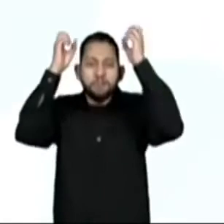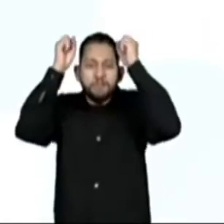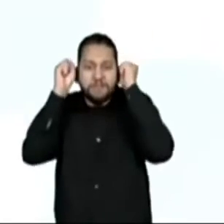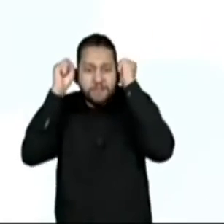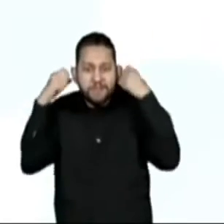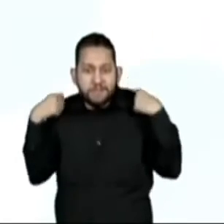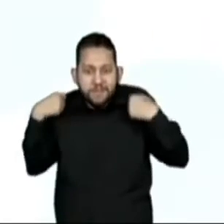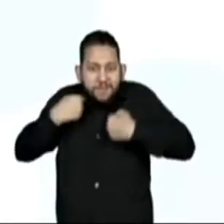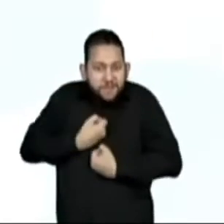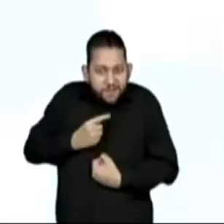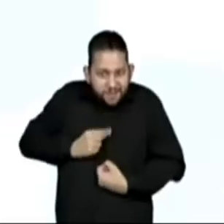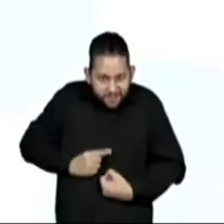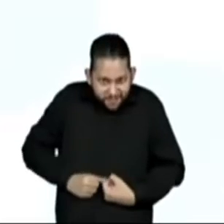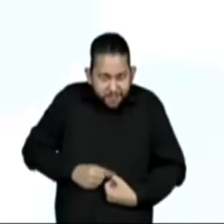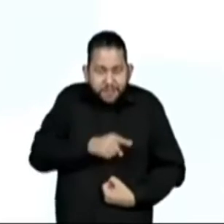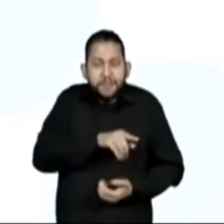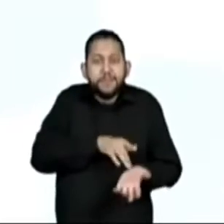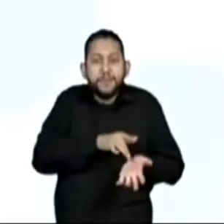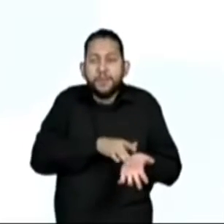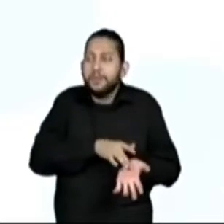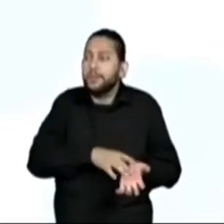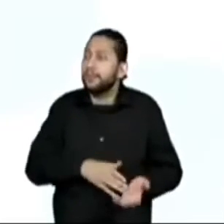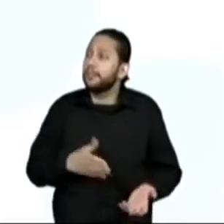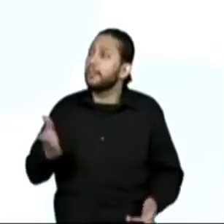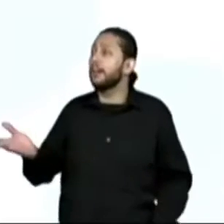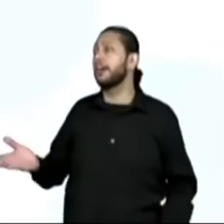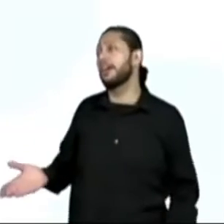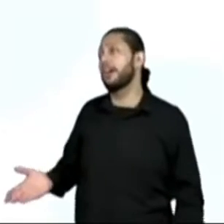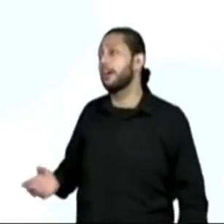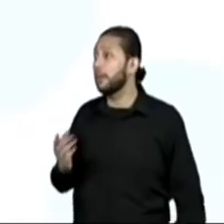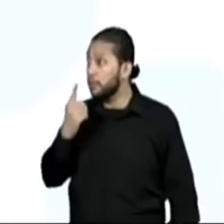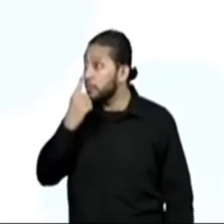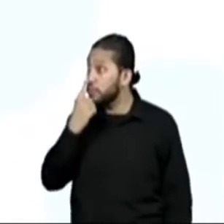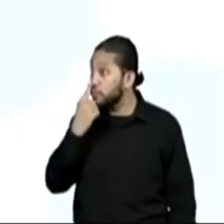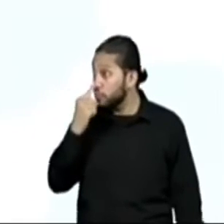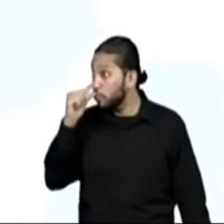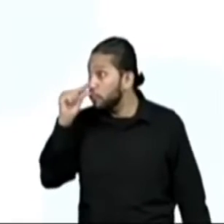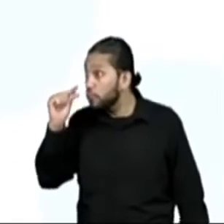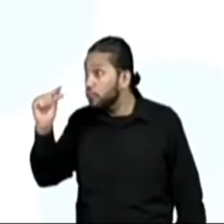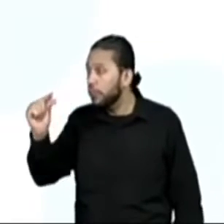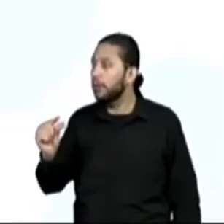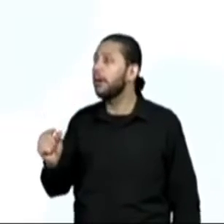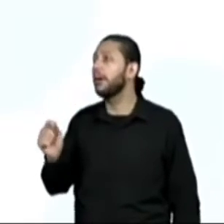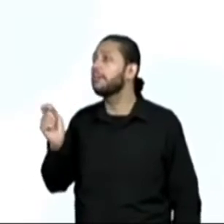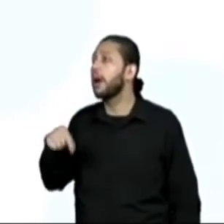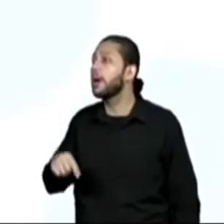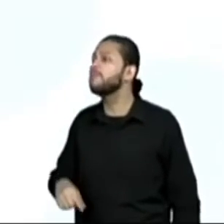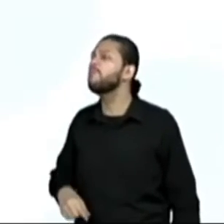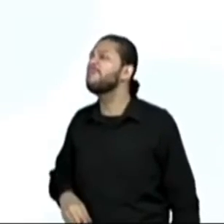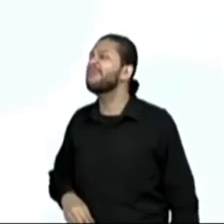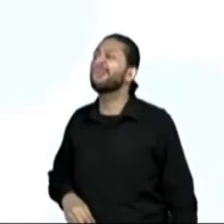O aluno Gabriel virou e falou: é para te cheirar melhor.